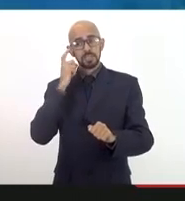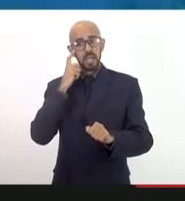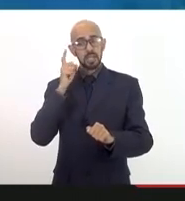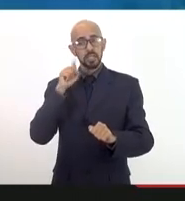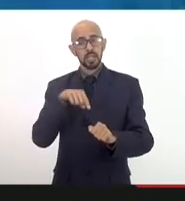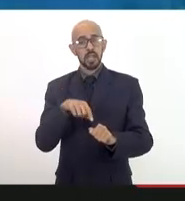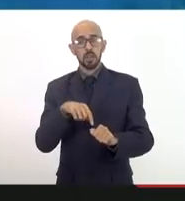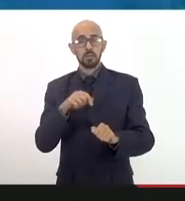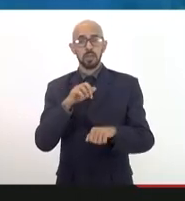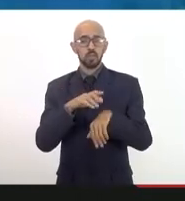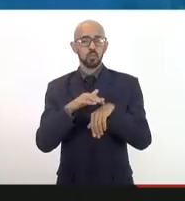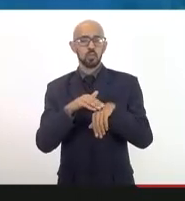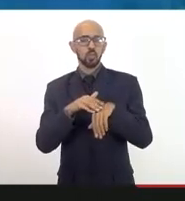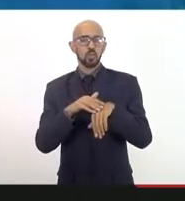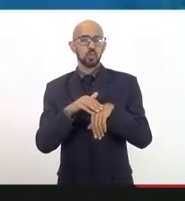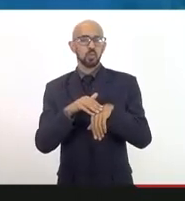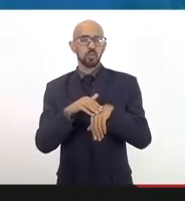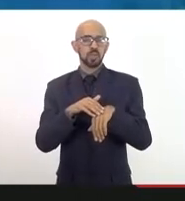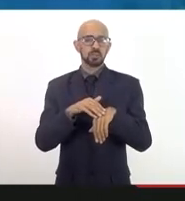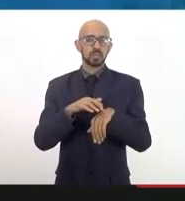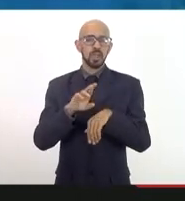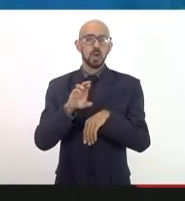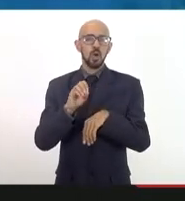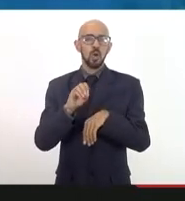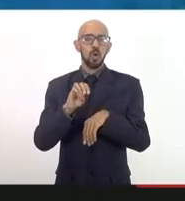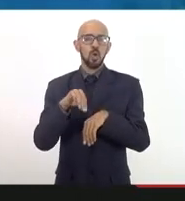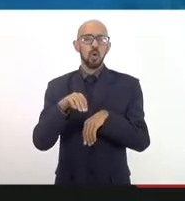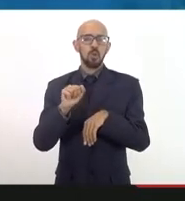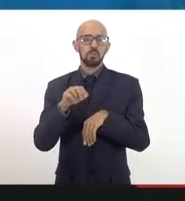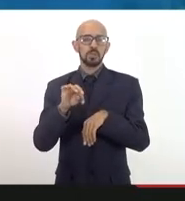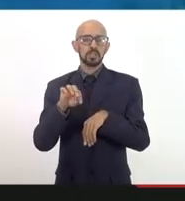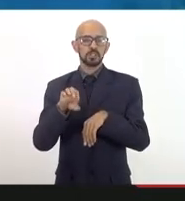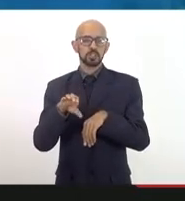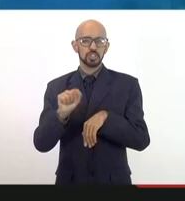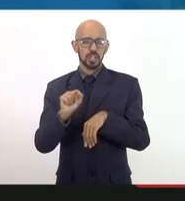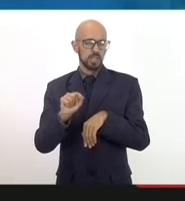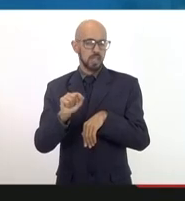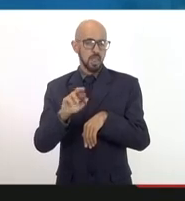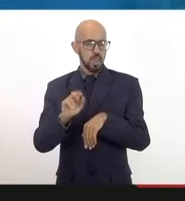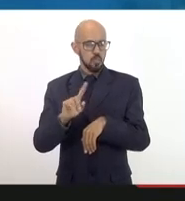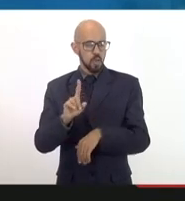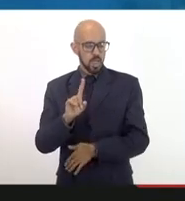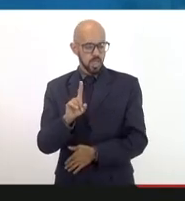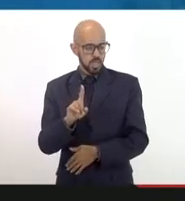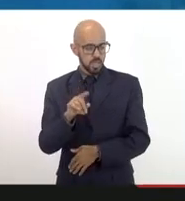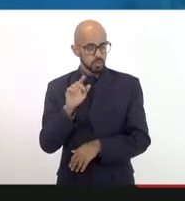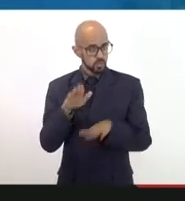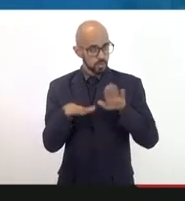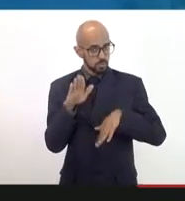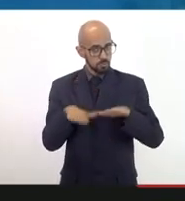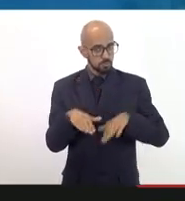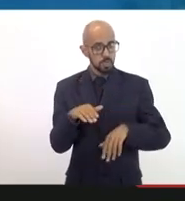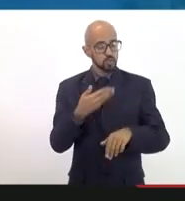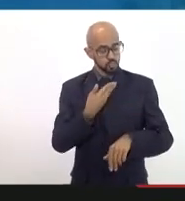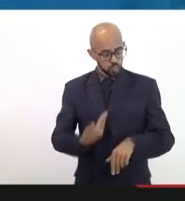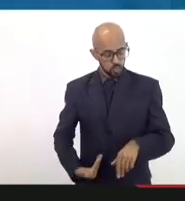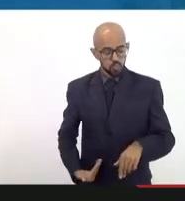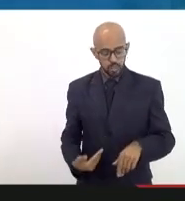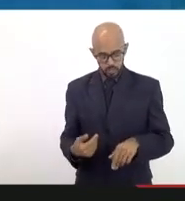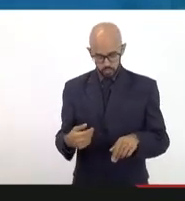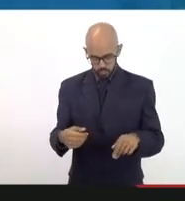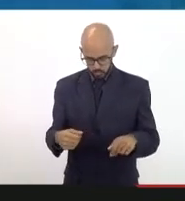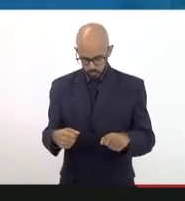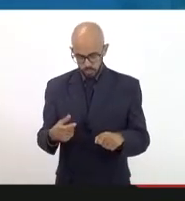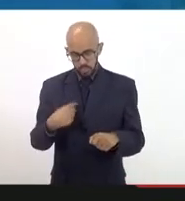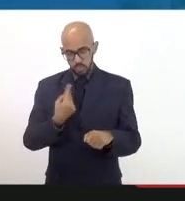não é uma doença romântica. Nem romântica deve ser a atitude dos governos. E isso depende de governo, de vontade política de governo. E